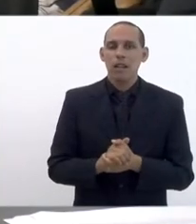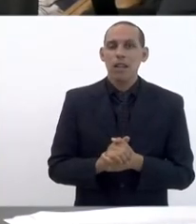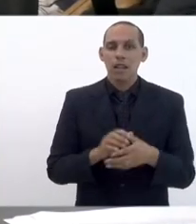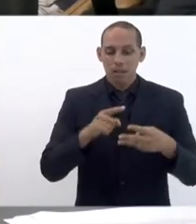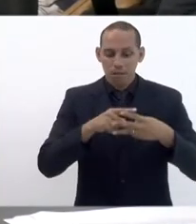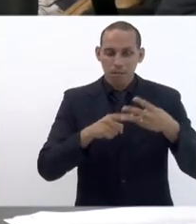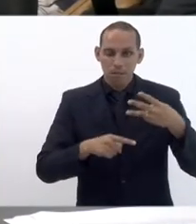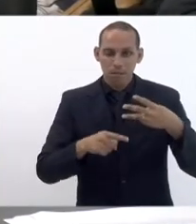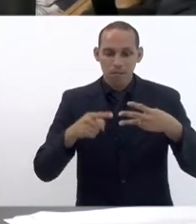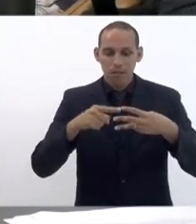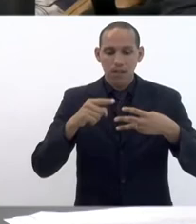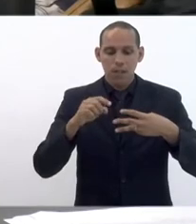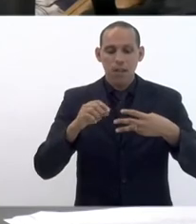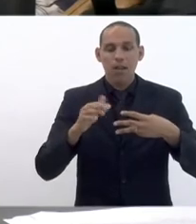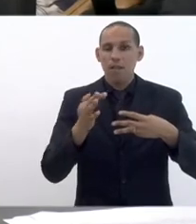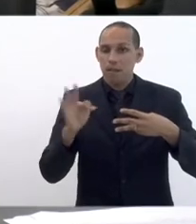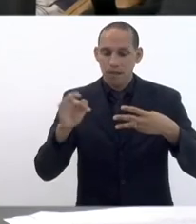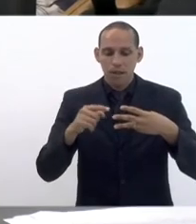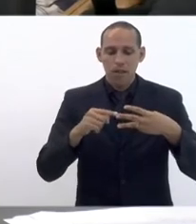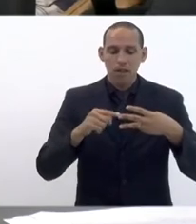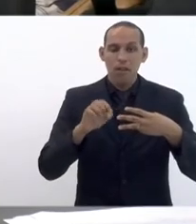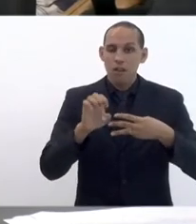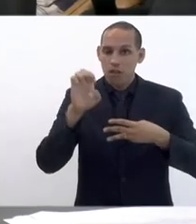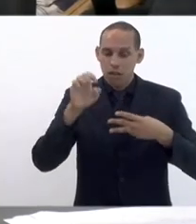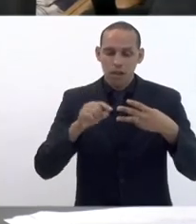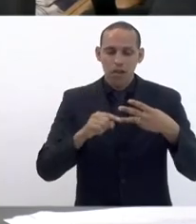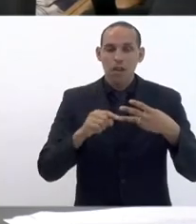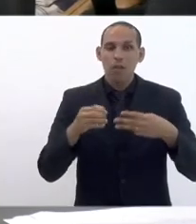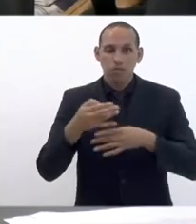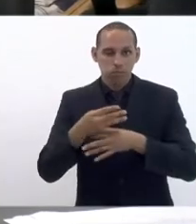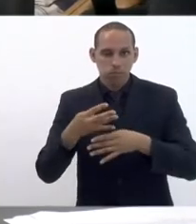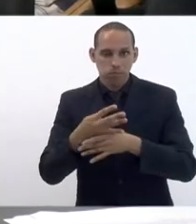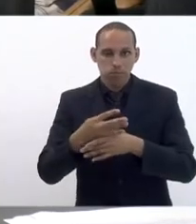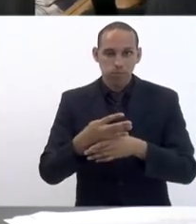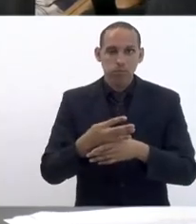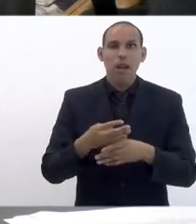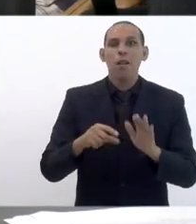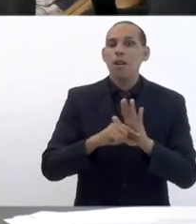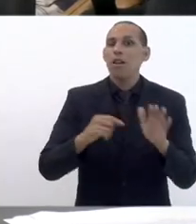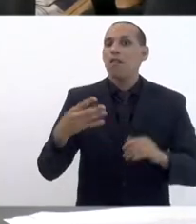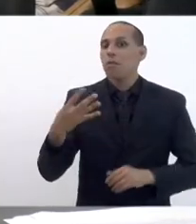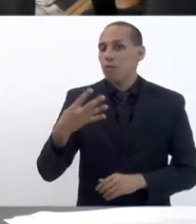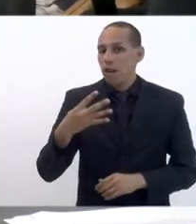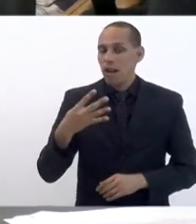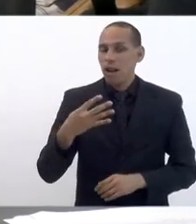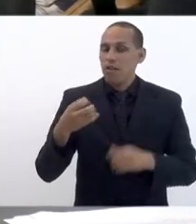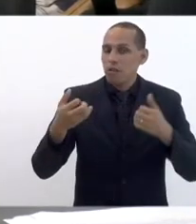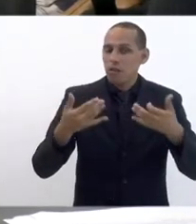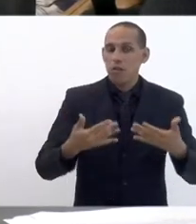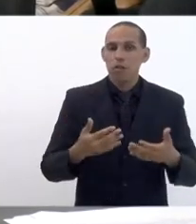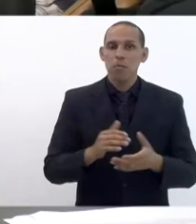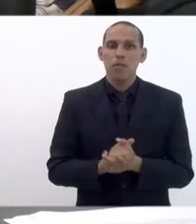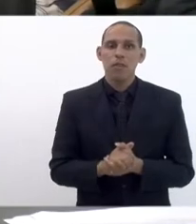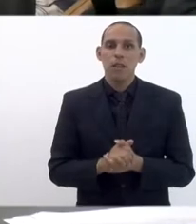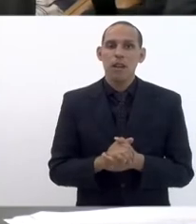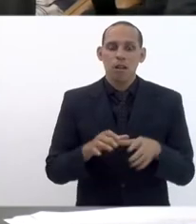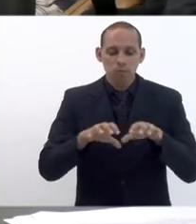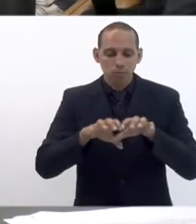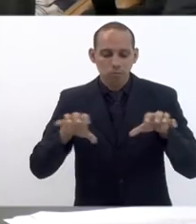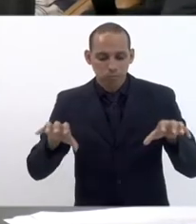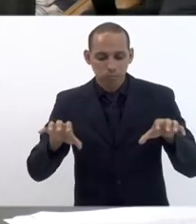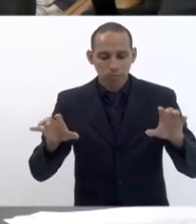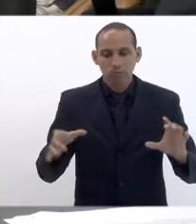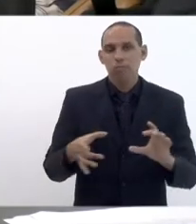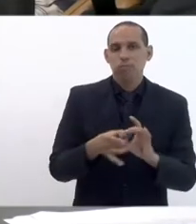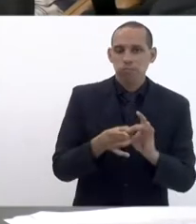Municípios, todos autônomos. Parágrafo 4º do artigo 18 da Constituição Federal. A criação, incorporação, fusão, desmembramento de